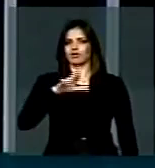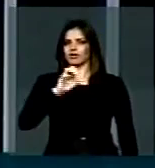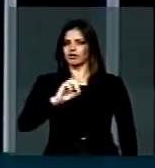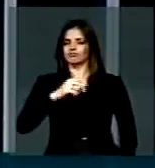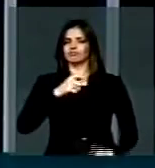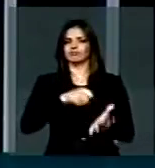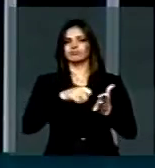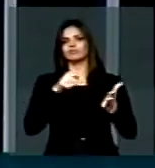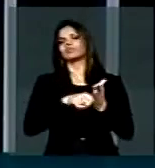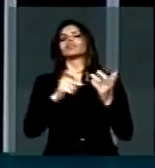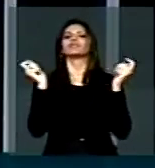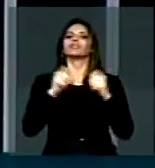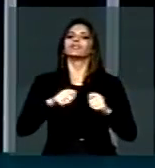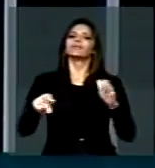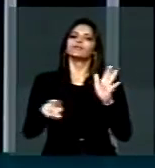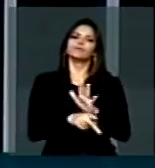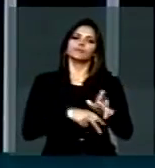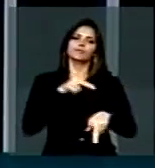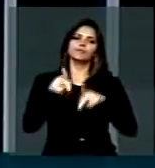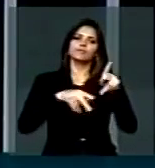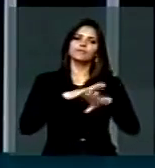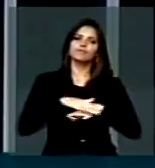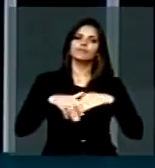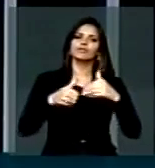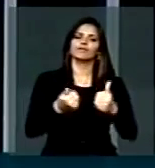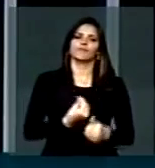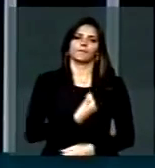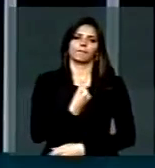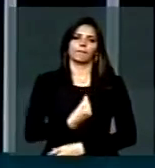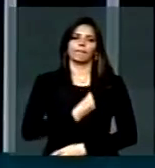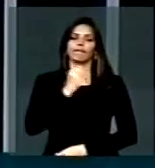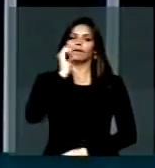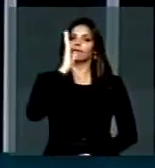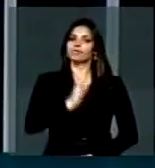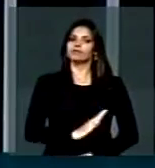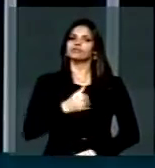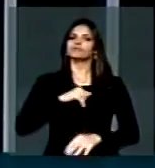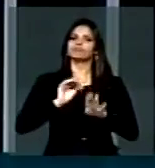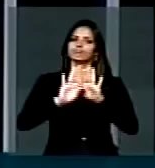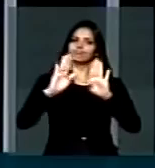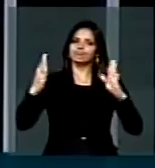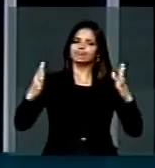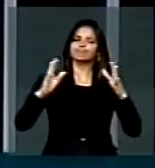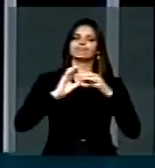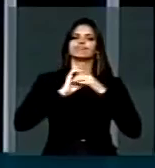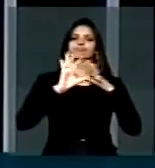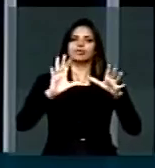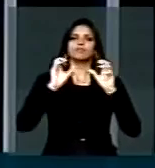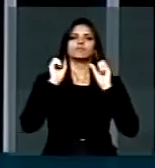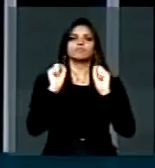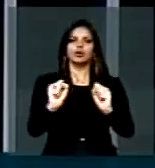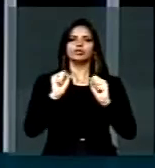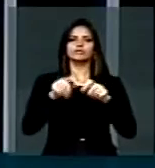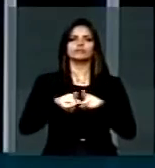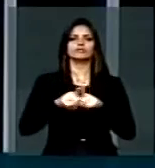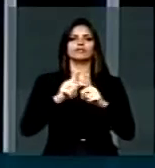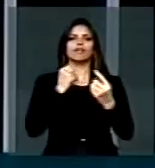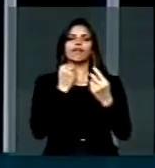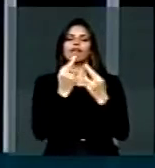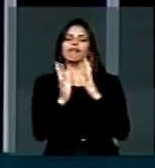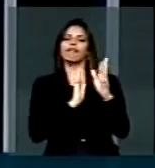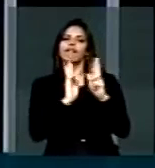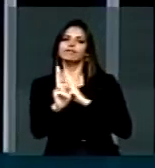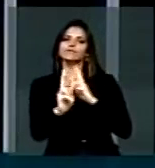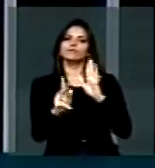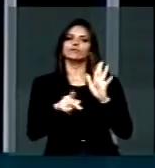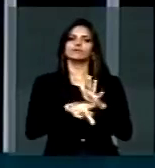de viabilizar ao povo uma melhor condição de vida. O Brasil está de portas abertas e deve estreitar suas relações com os